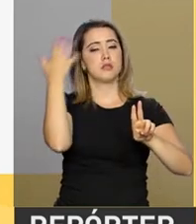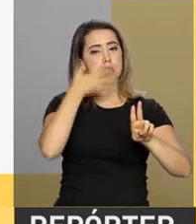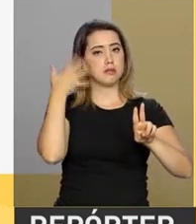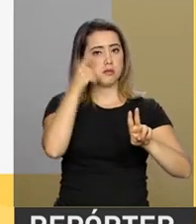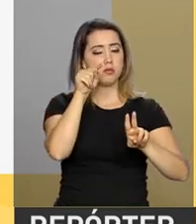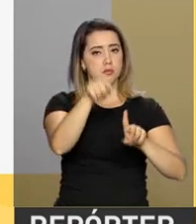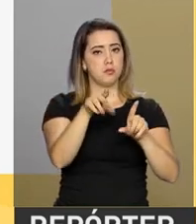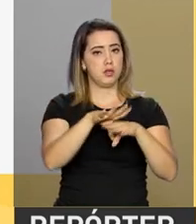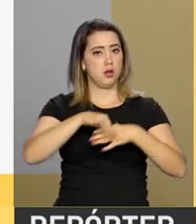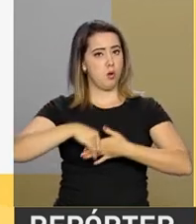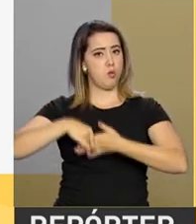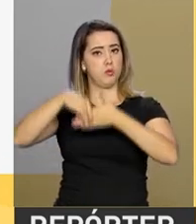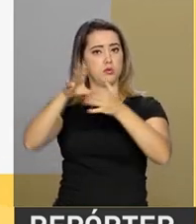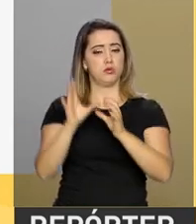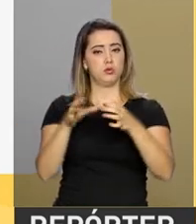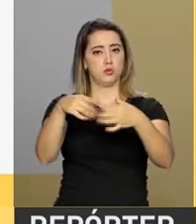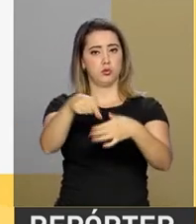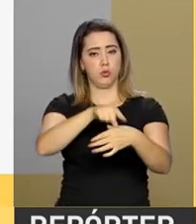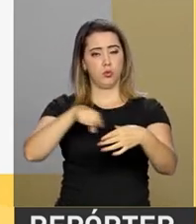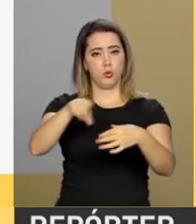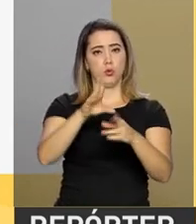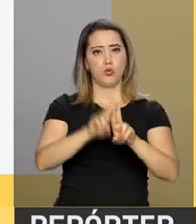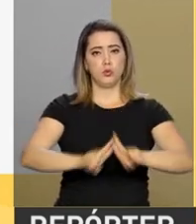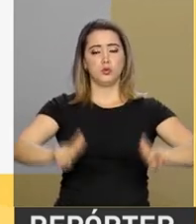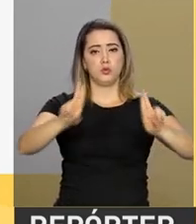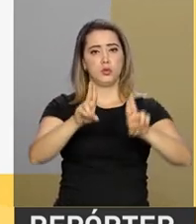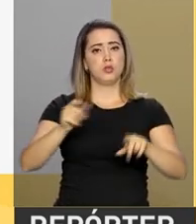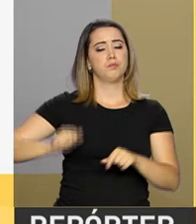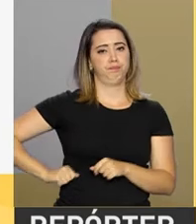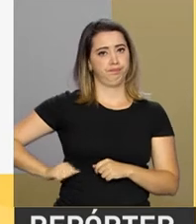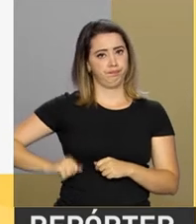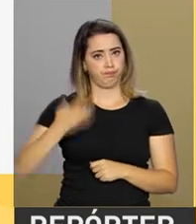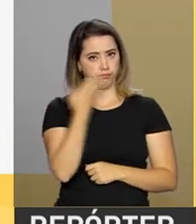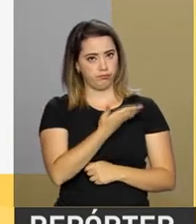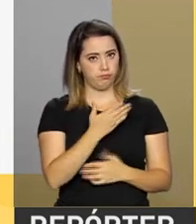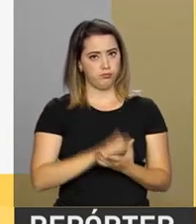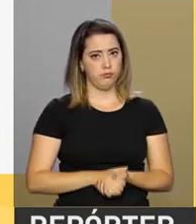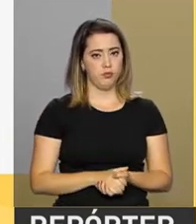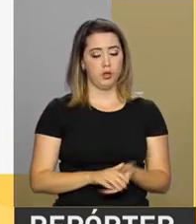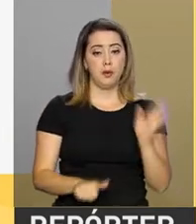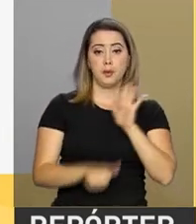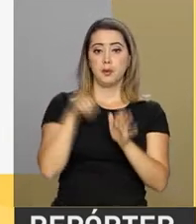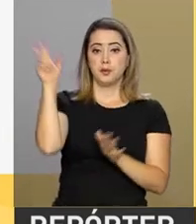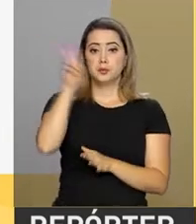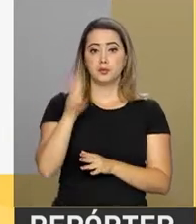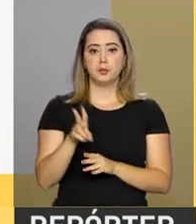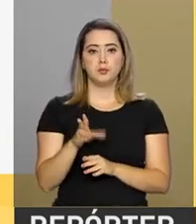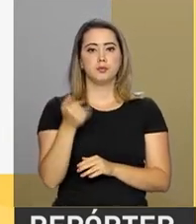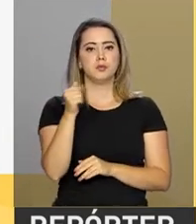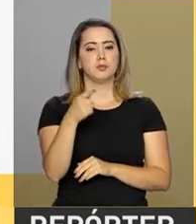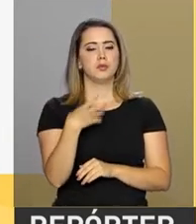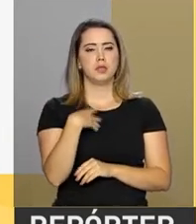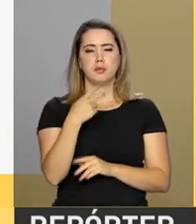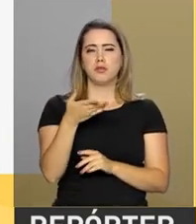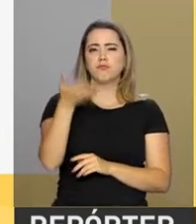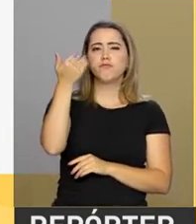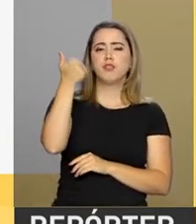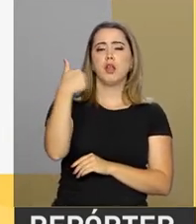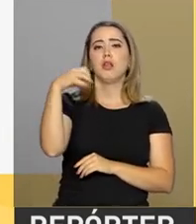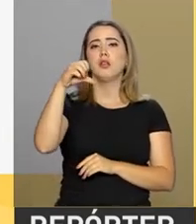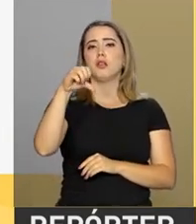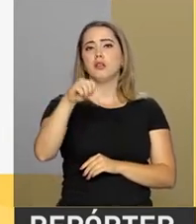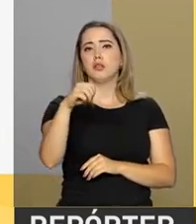que é chefe da divisão de nações unidas do itamaraty primeira vez que brown discursa sendo o primeiro orador foi